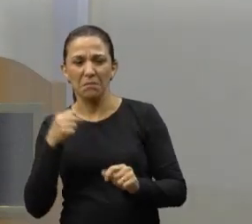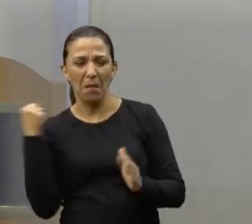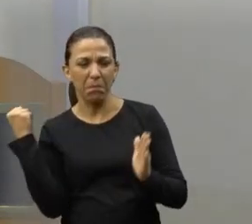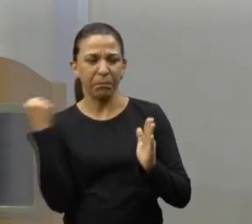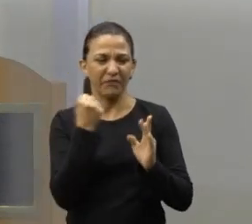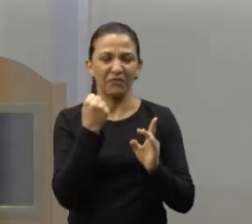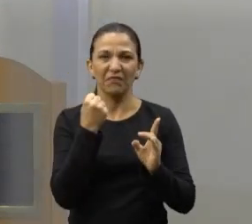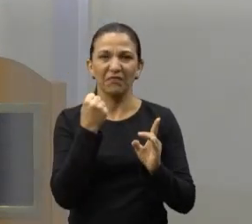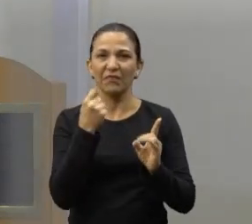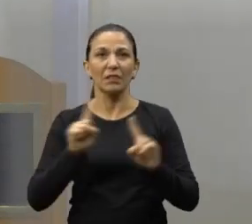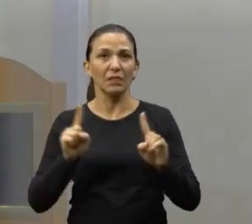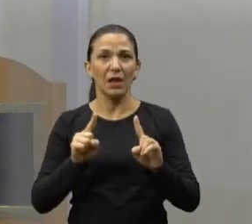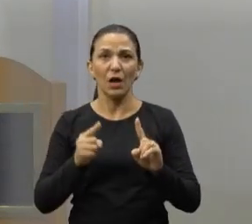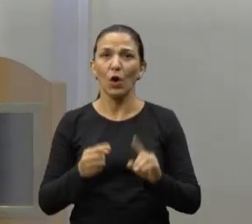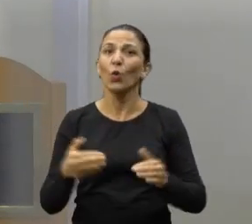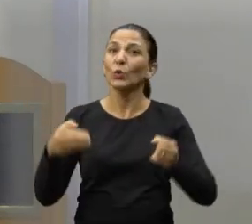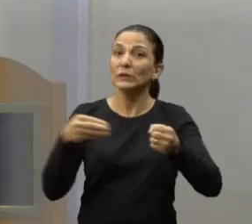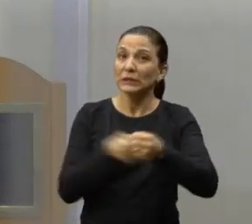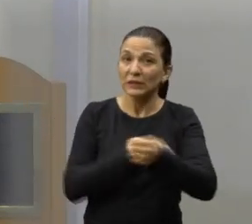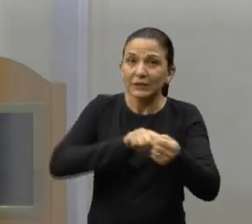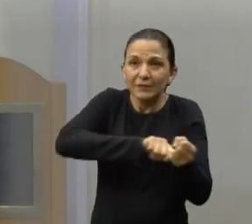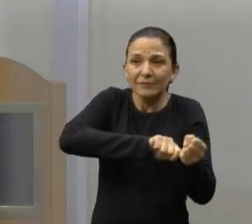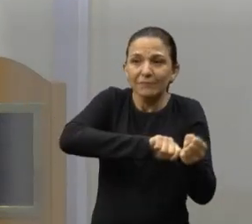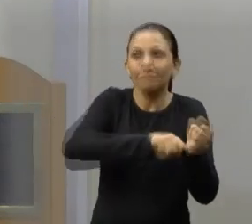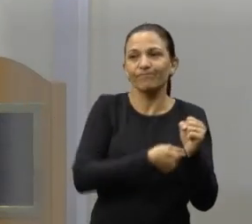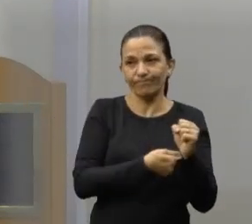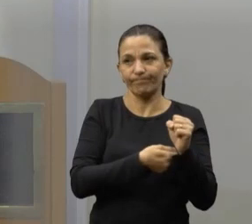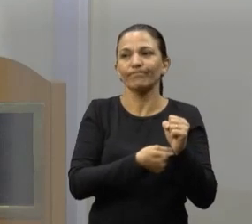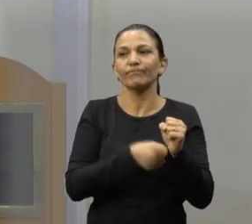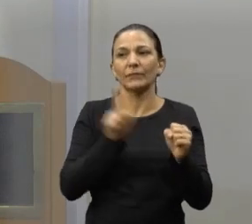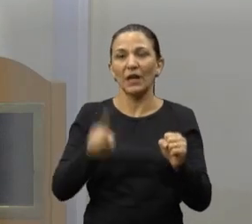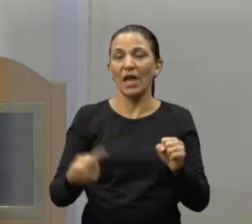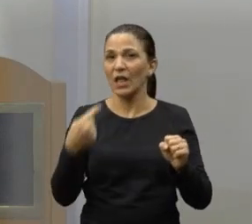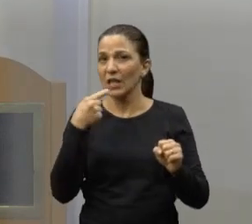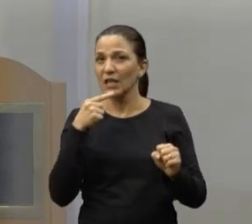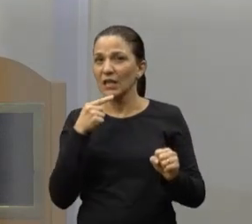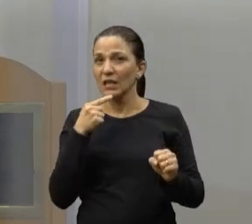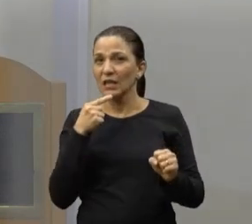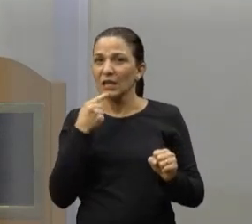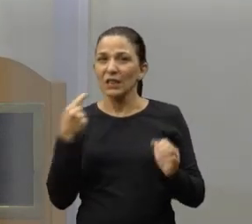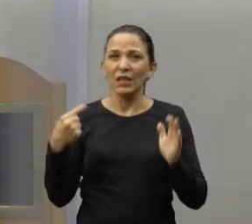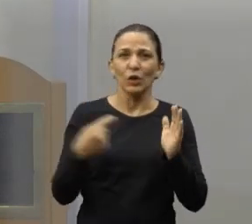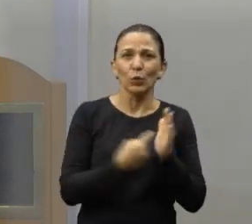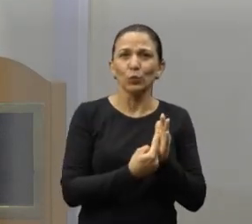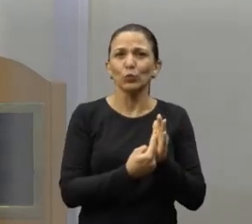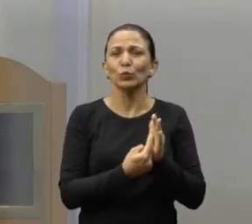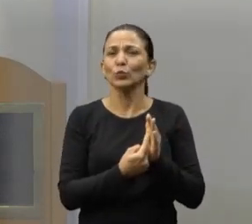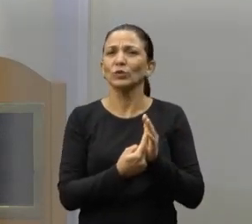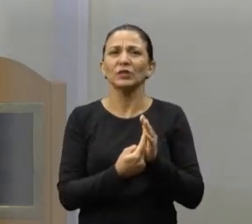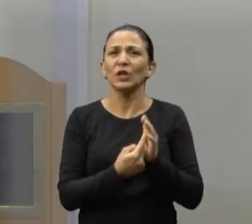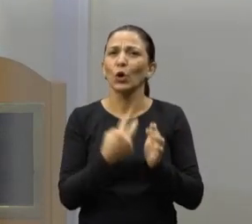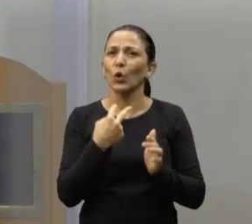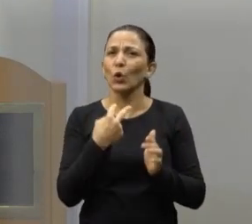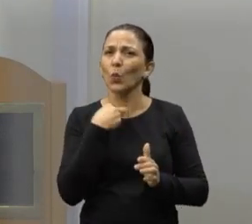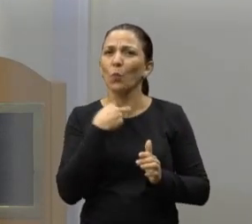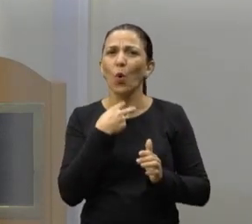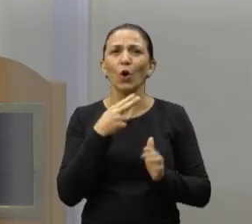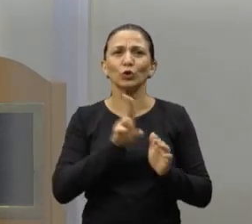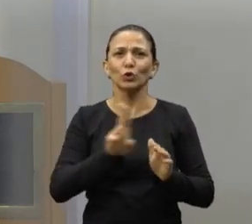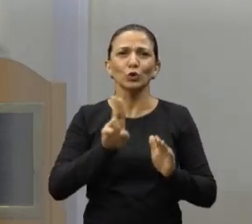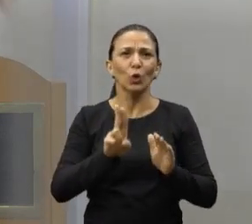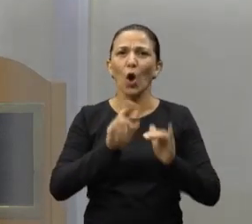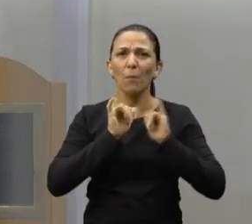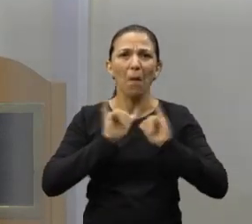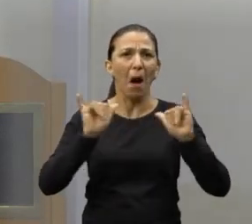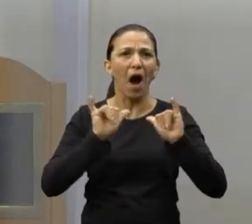outro órgão público não pode revelar quem foi que fez essa denúncia tá embora você precisa se identificar Quando você vai fazer essa denúncia